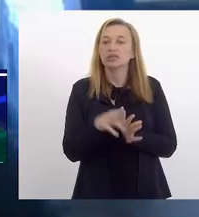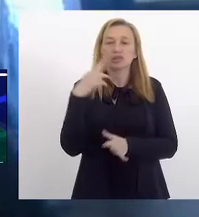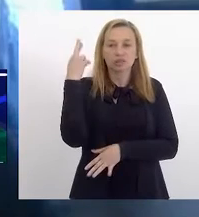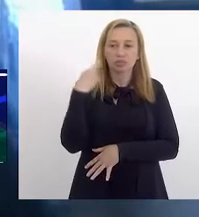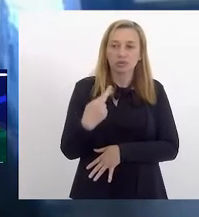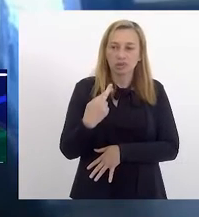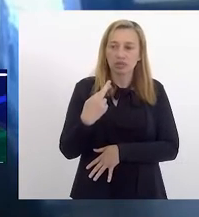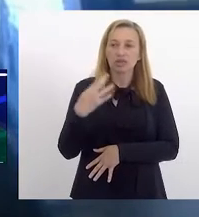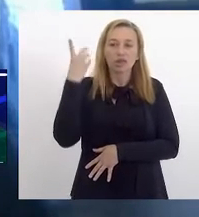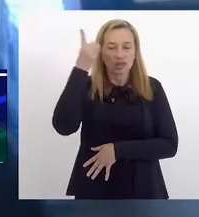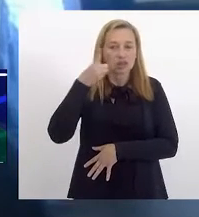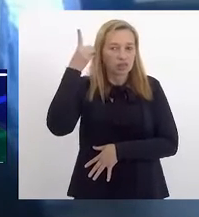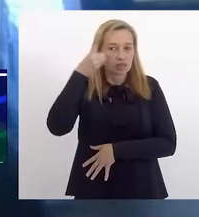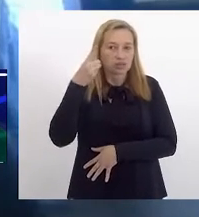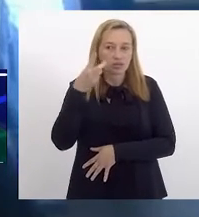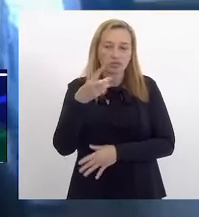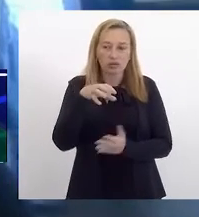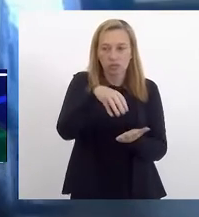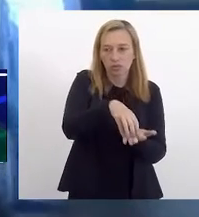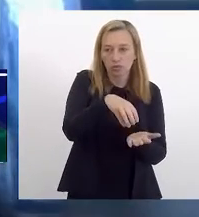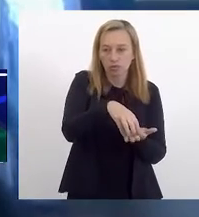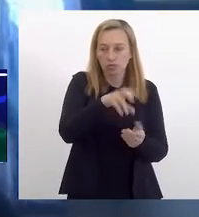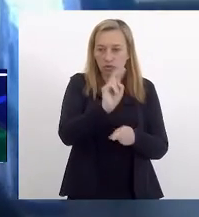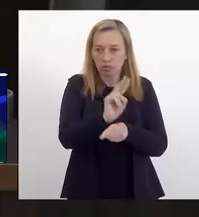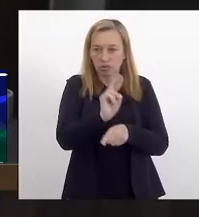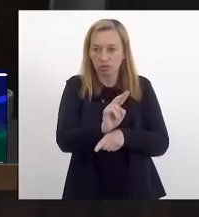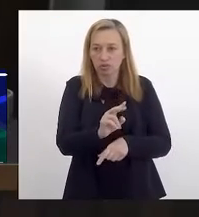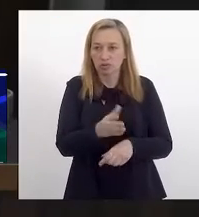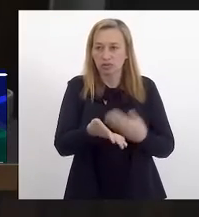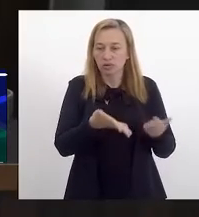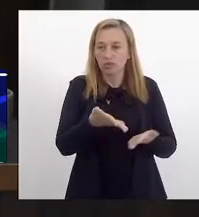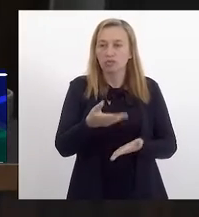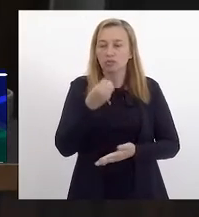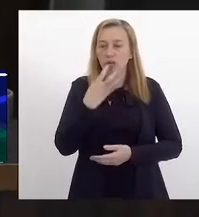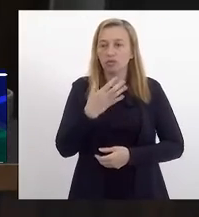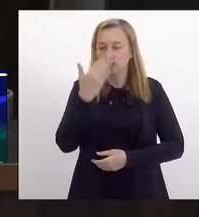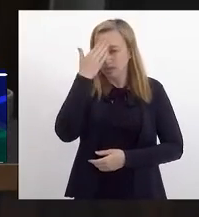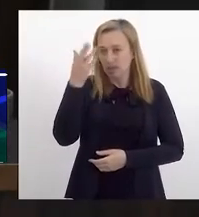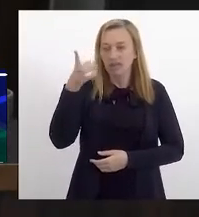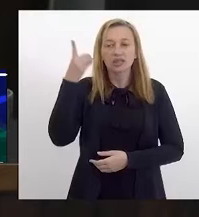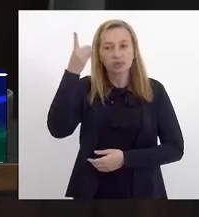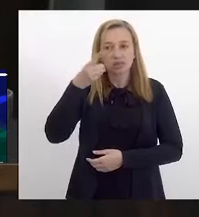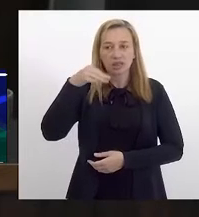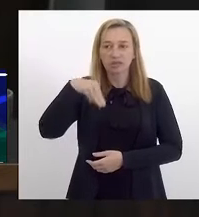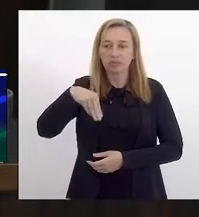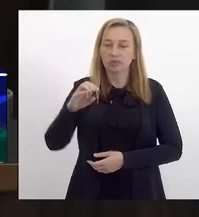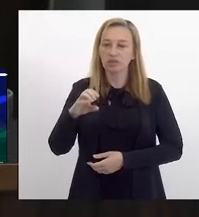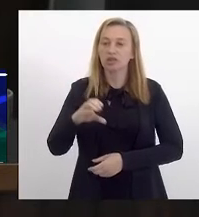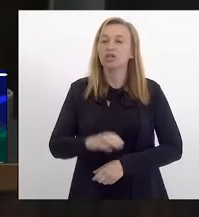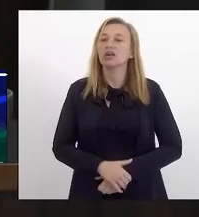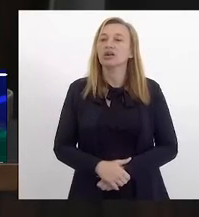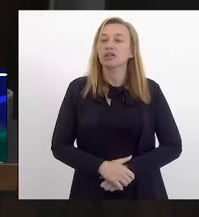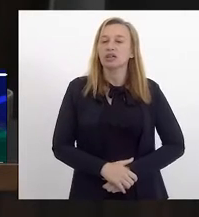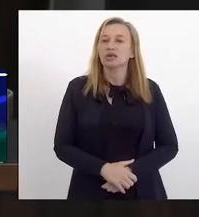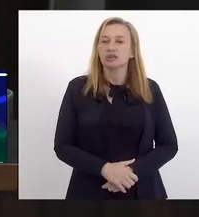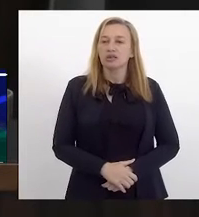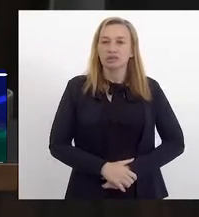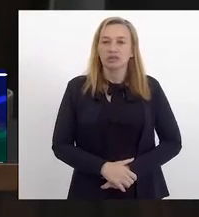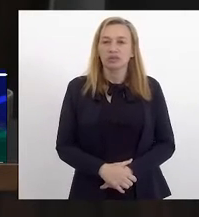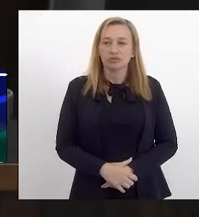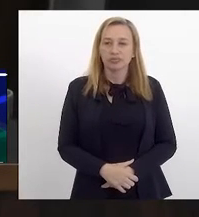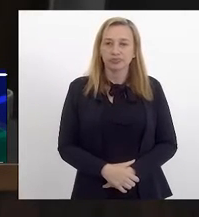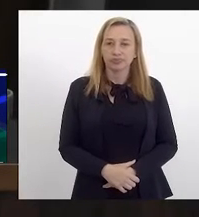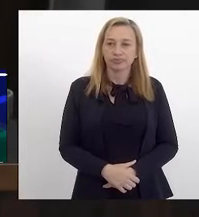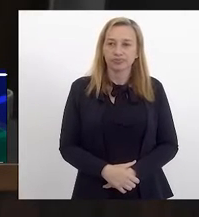deputada Renata Souza, do Observatório. Muito bom. Obrigado, deputado Carlos Mink. Para emitir